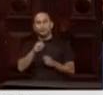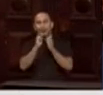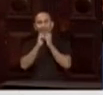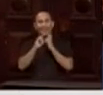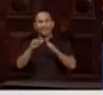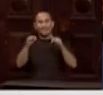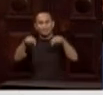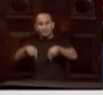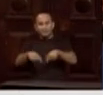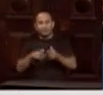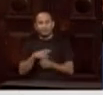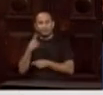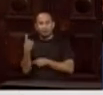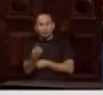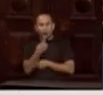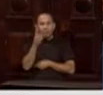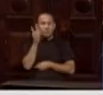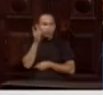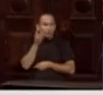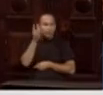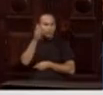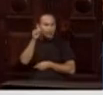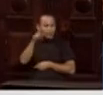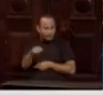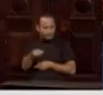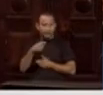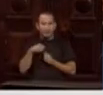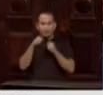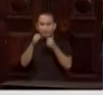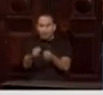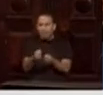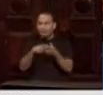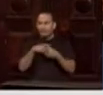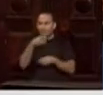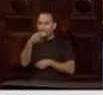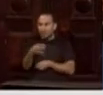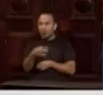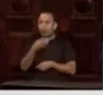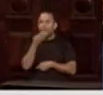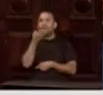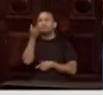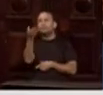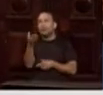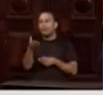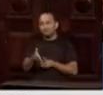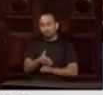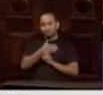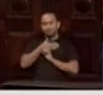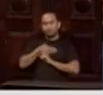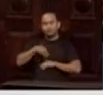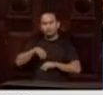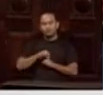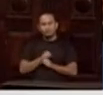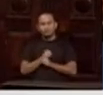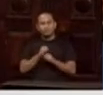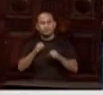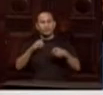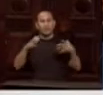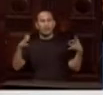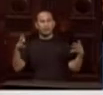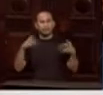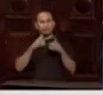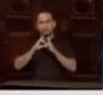aqui, né, que os nobres deputados aqui dessa casa possam ter a oportunidade de se defender e abrir um grande